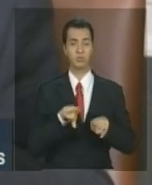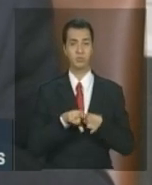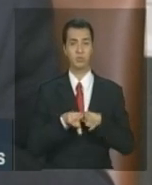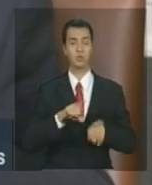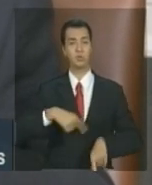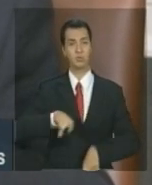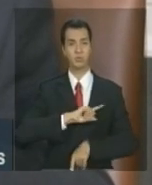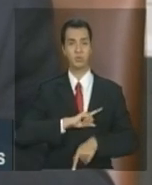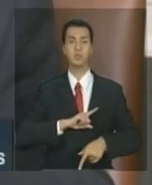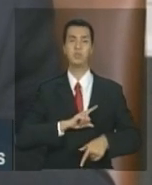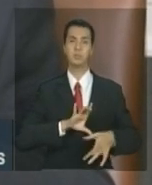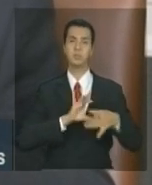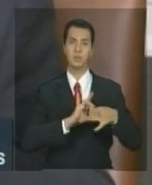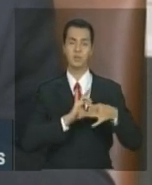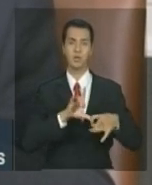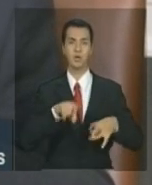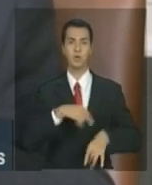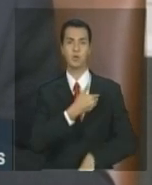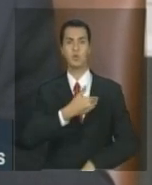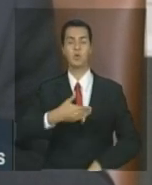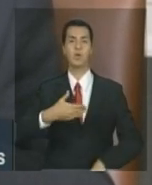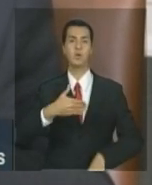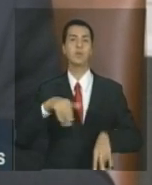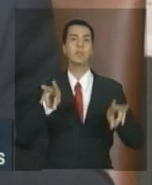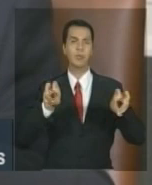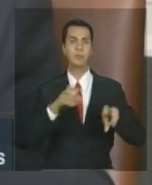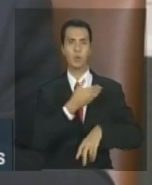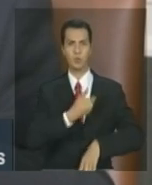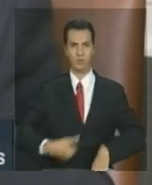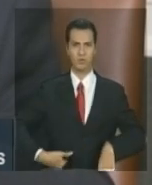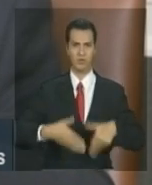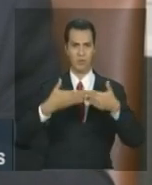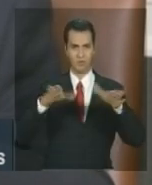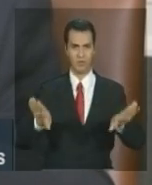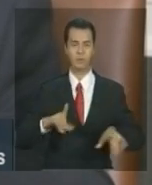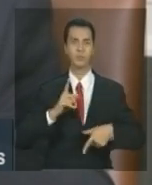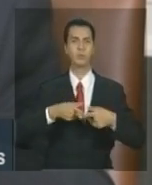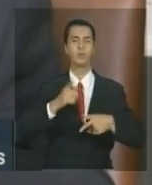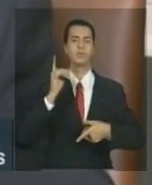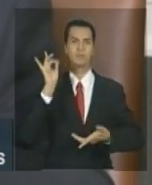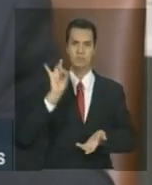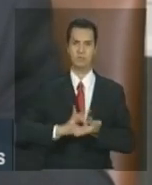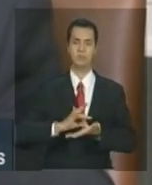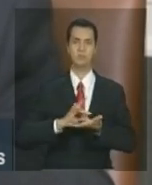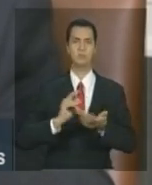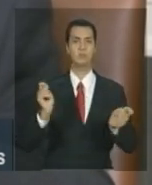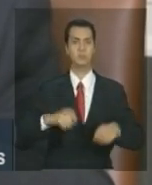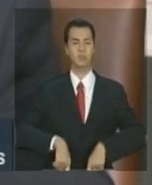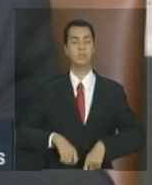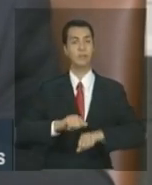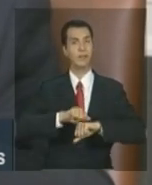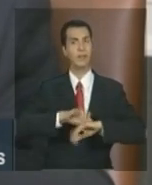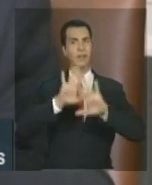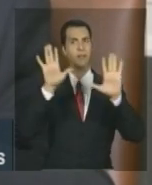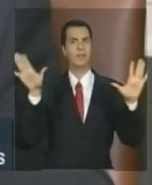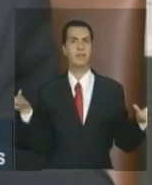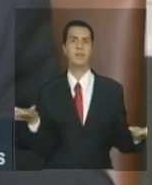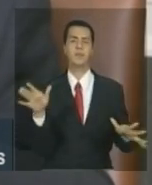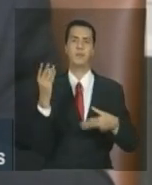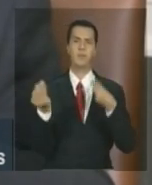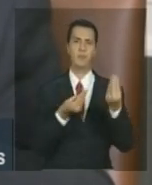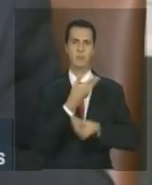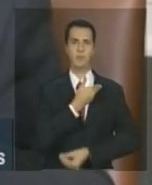parceria para um governo aberto que nós criamos e que garante um aumento na transparência, na responsabilização